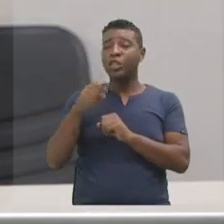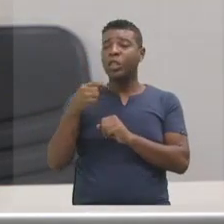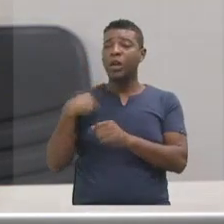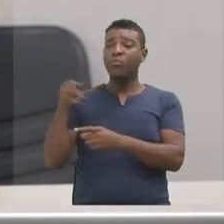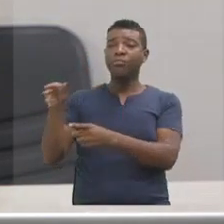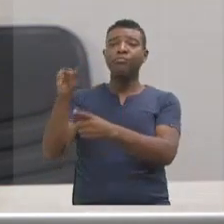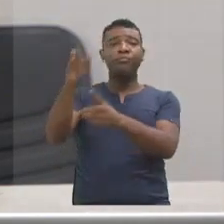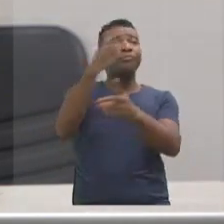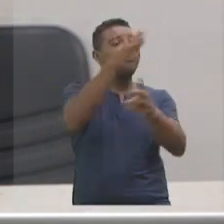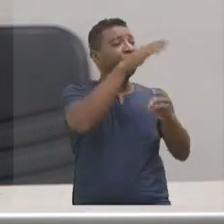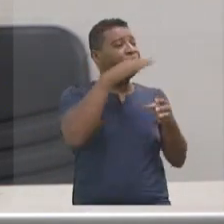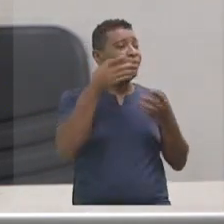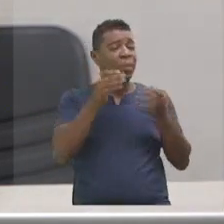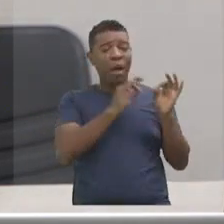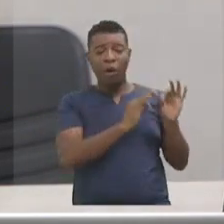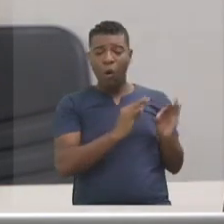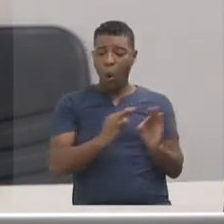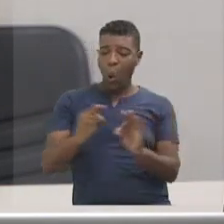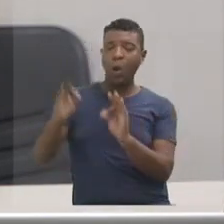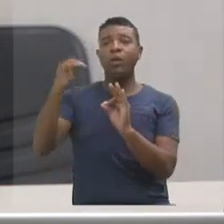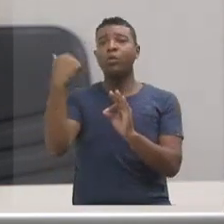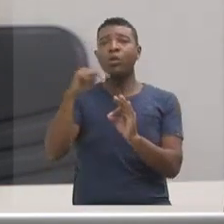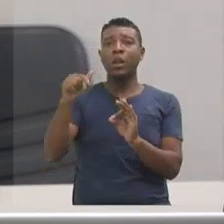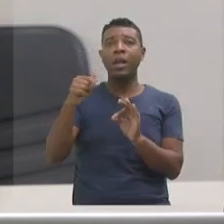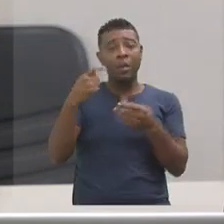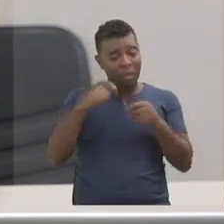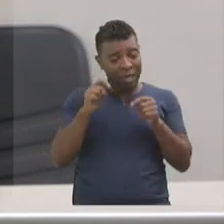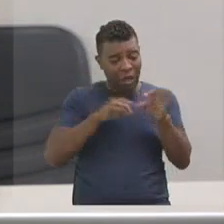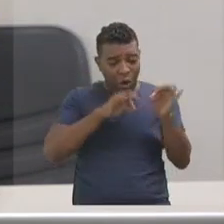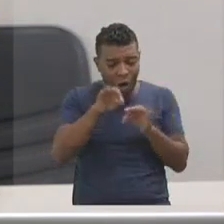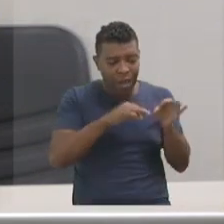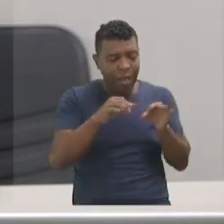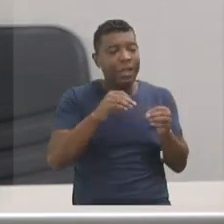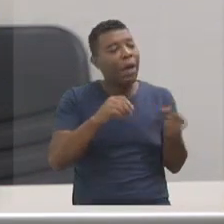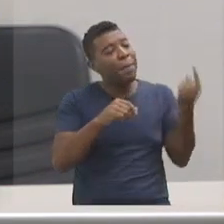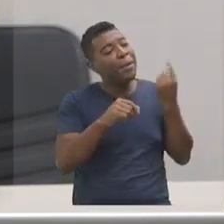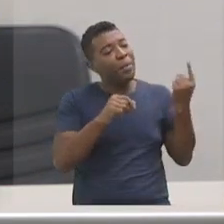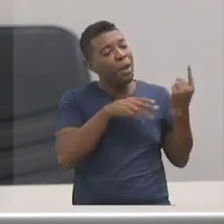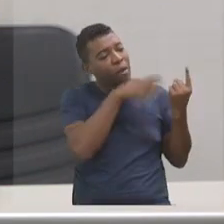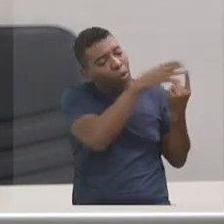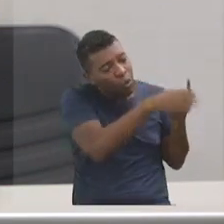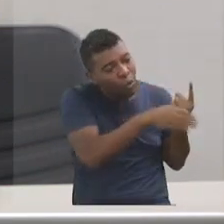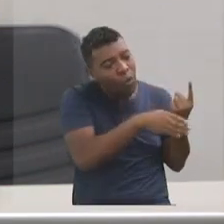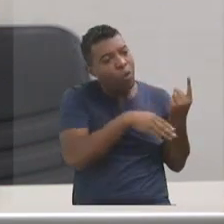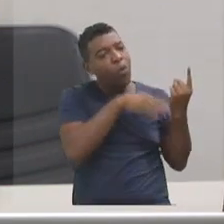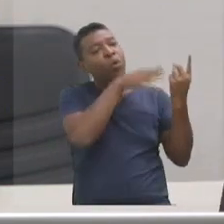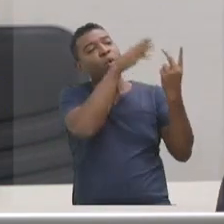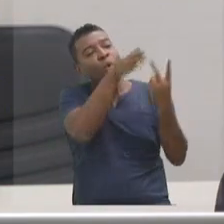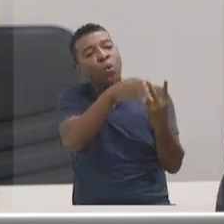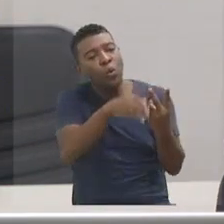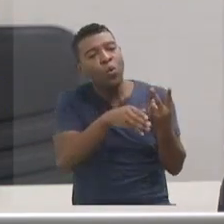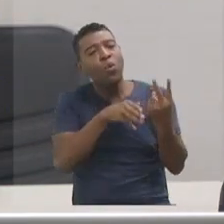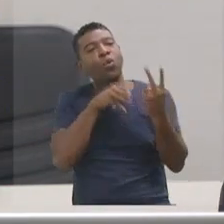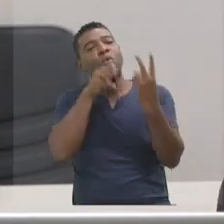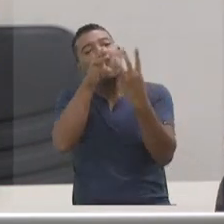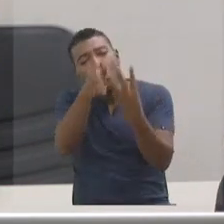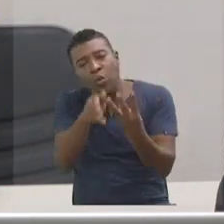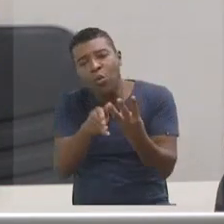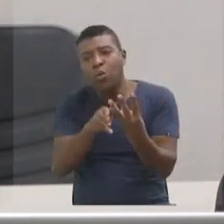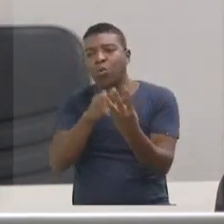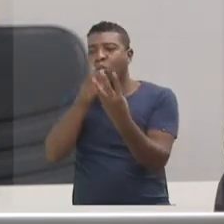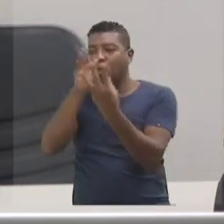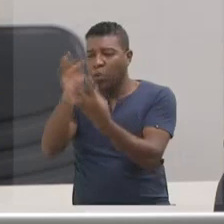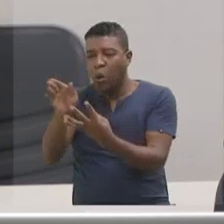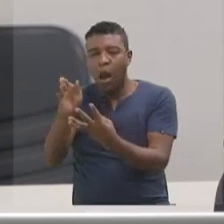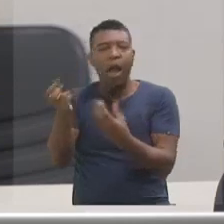e o nosso papel é nessa resolução organizar o fluxo e incentivar a ampliação e o acesso para que a gente consiga